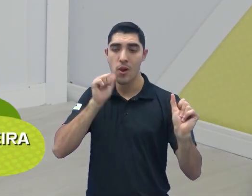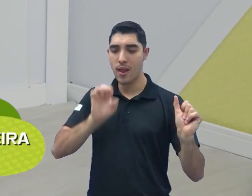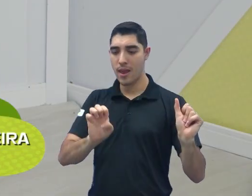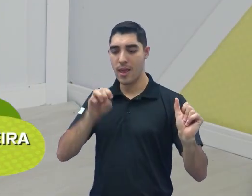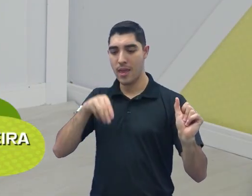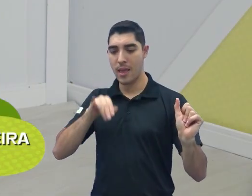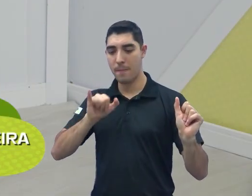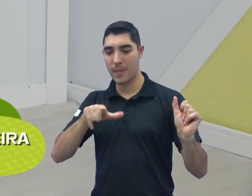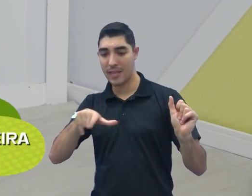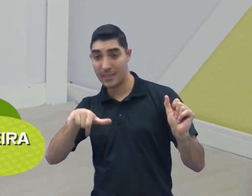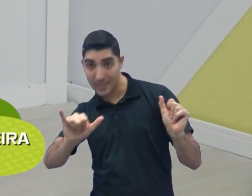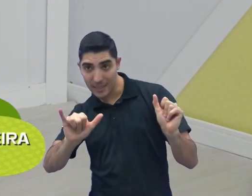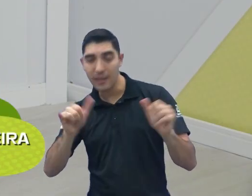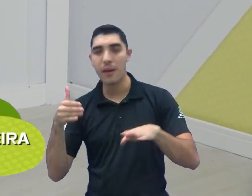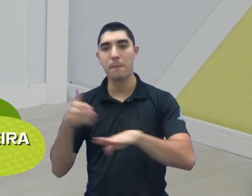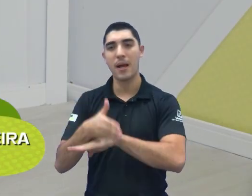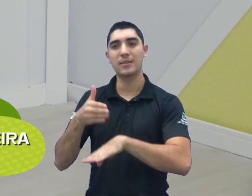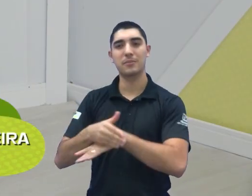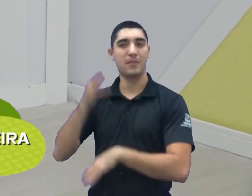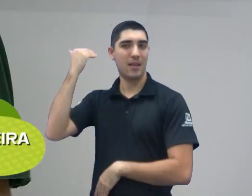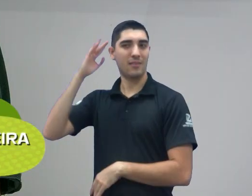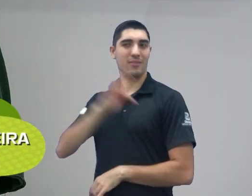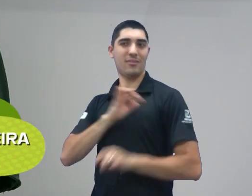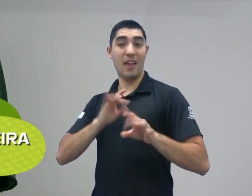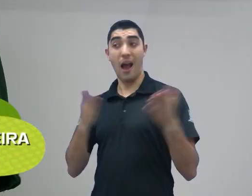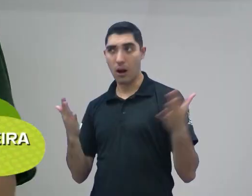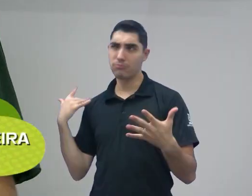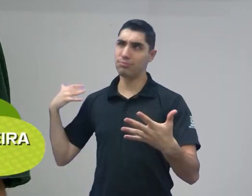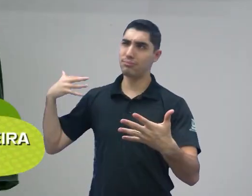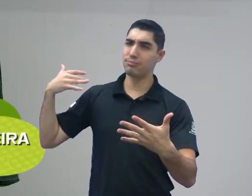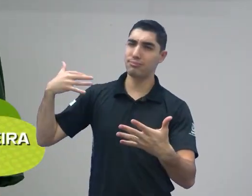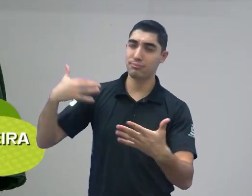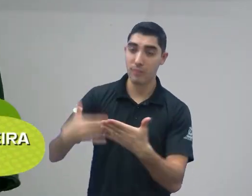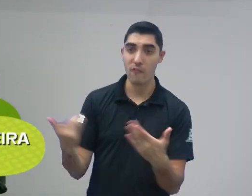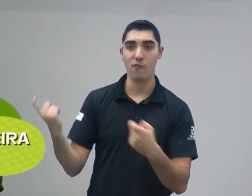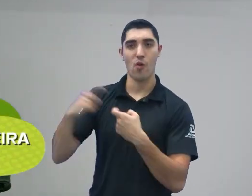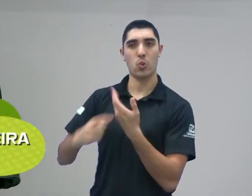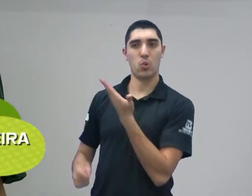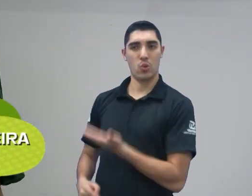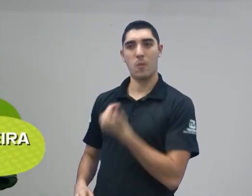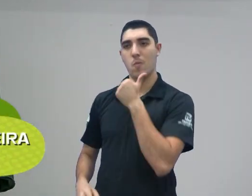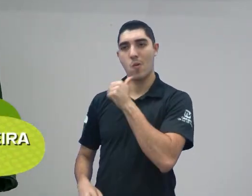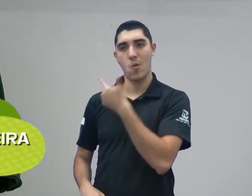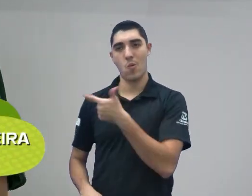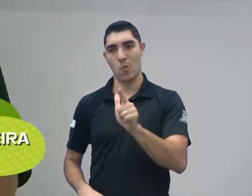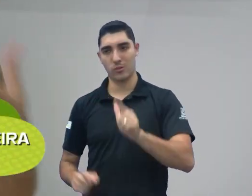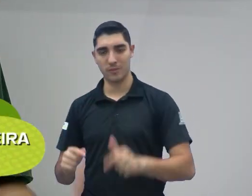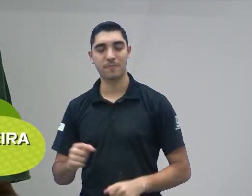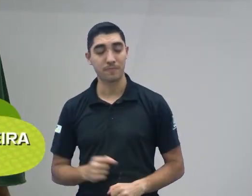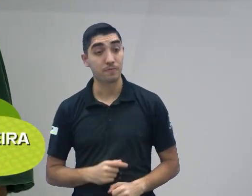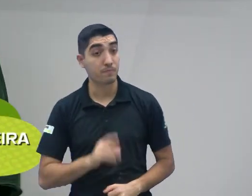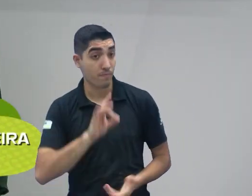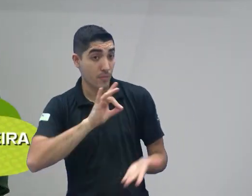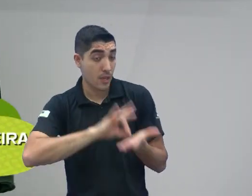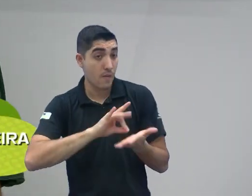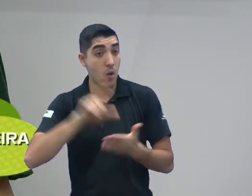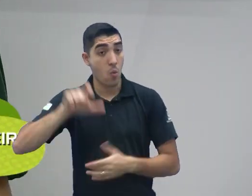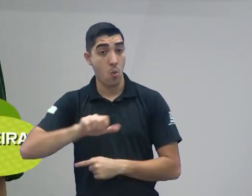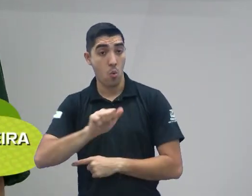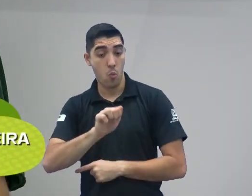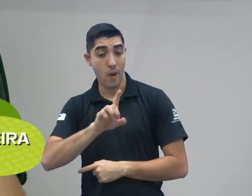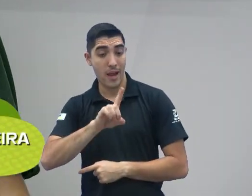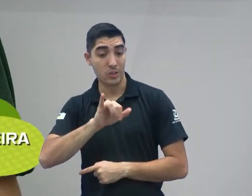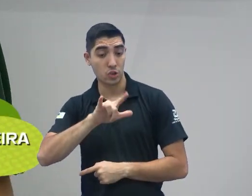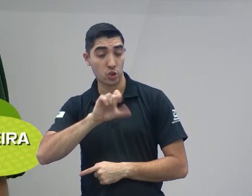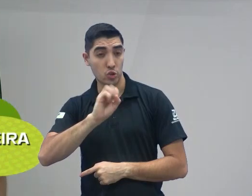Portanto, sorte aí para a Jéssica, João. Pois é, o Adilson é treinador histórico do São José Futebol Feminino, né, do futebol feminino brasileiro,